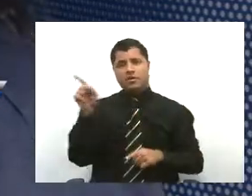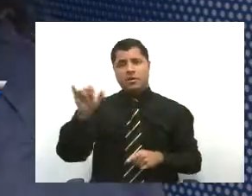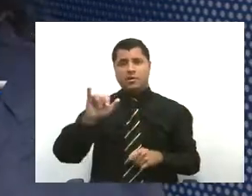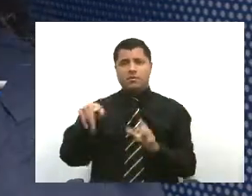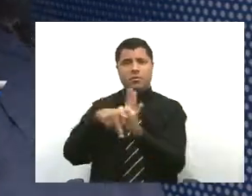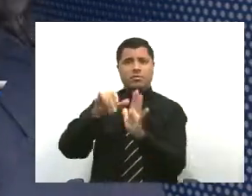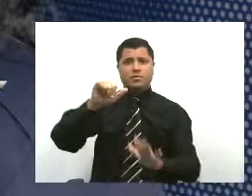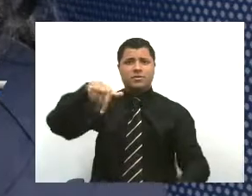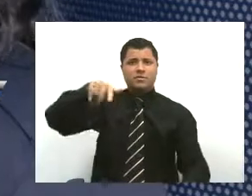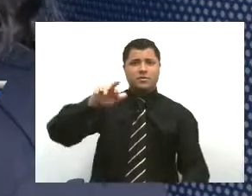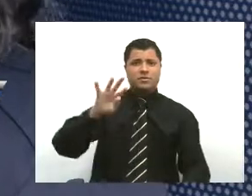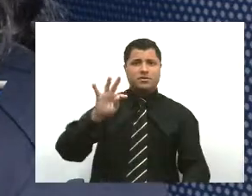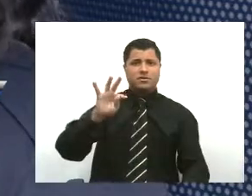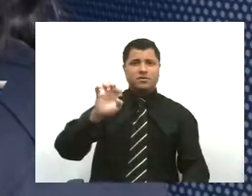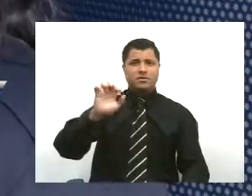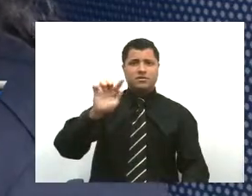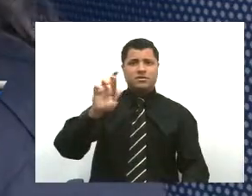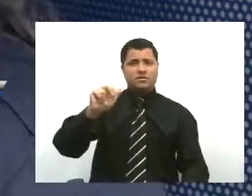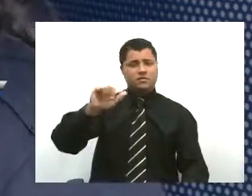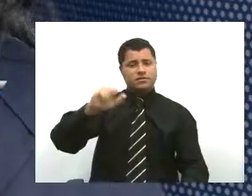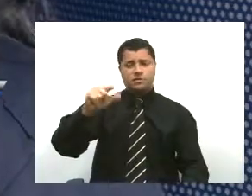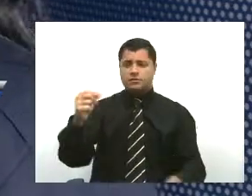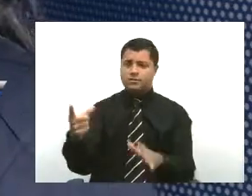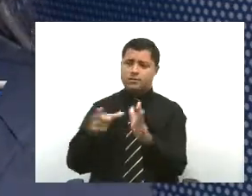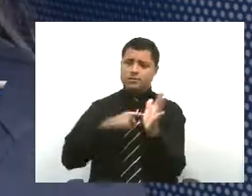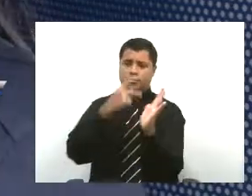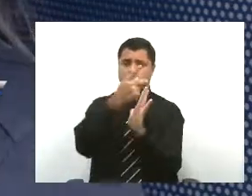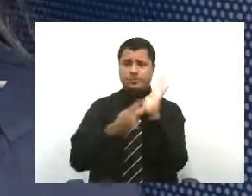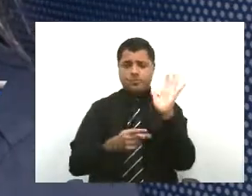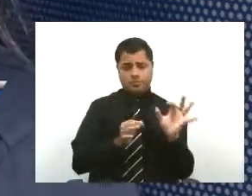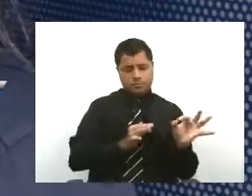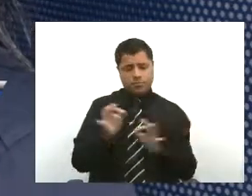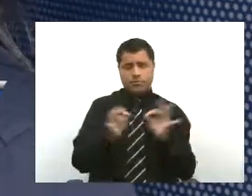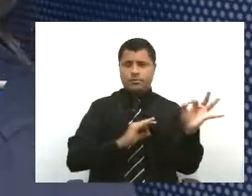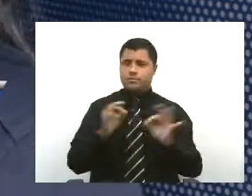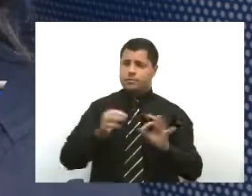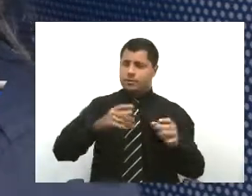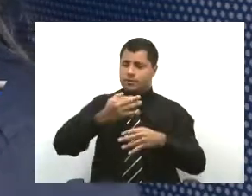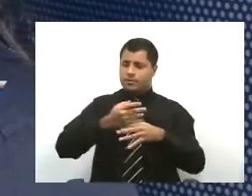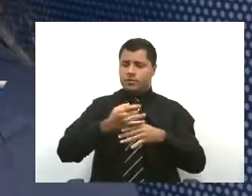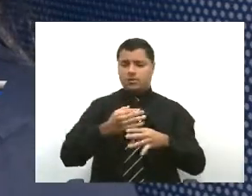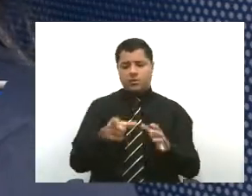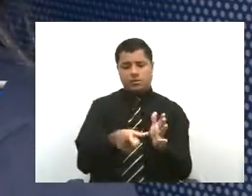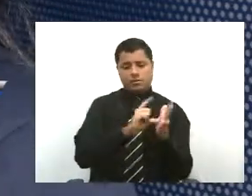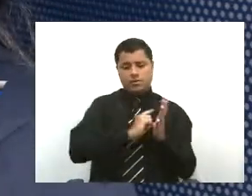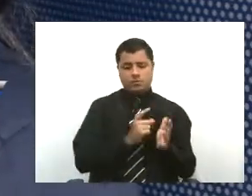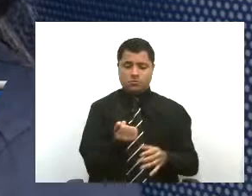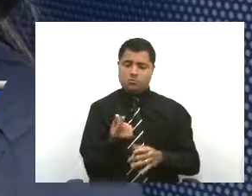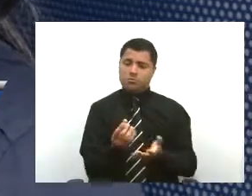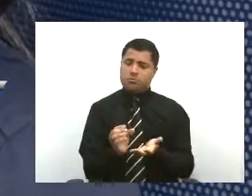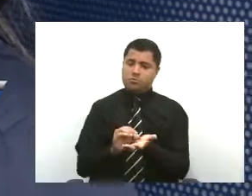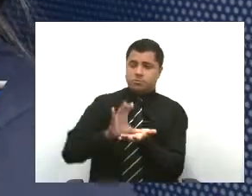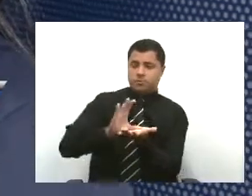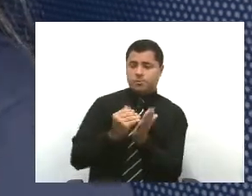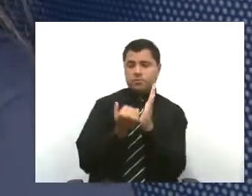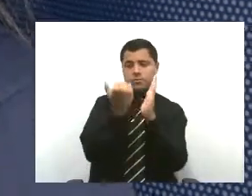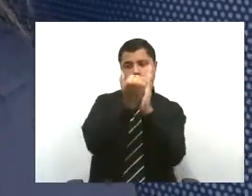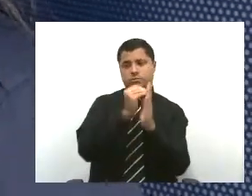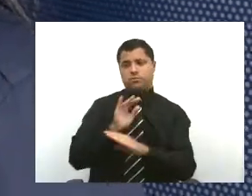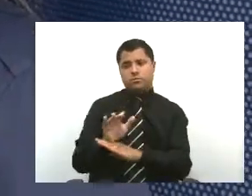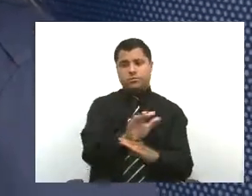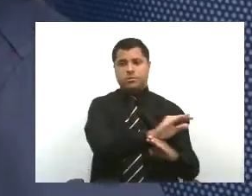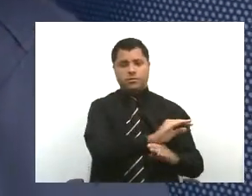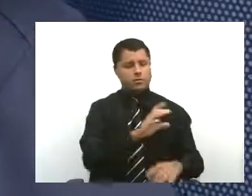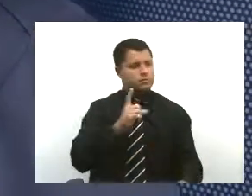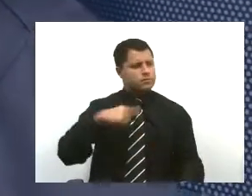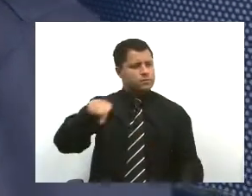está desenhando alguns projetos, aí, inclusive o Ministério das Cidades, para trazer mais recursos para a Defesa Civil. Hoje nós vimos aqui, para a gente